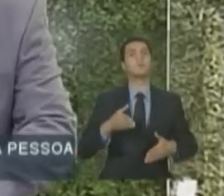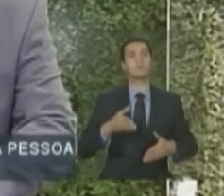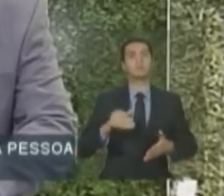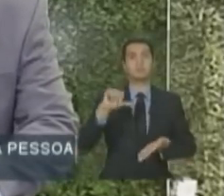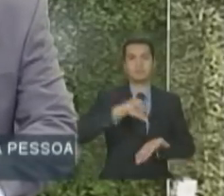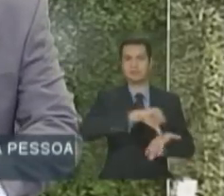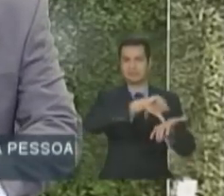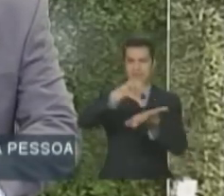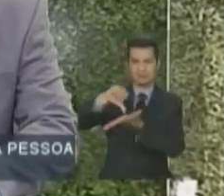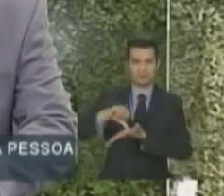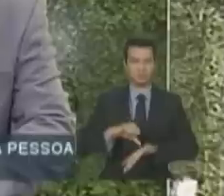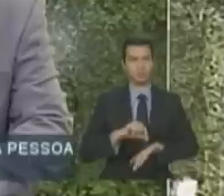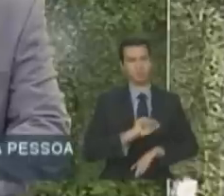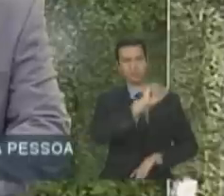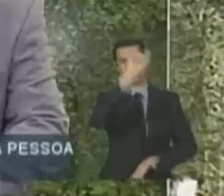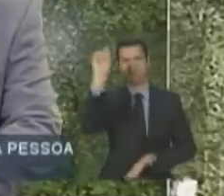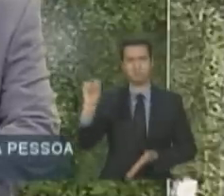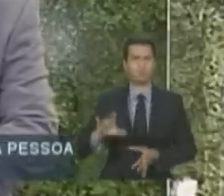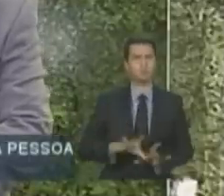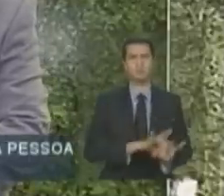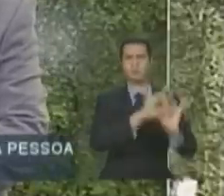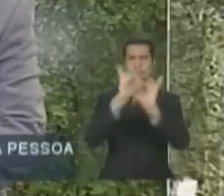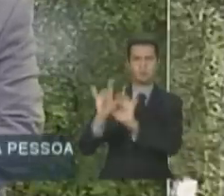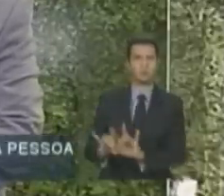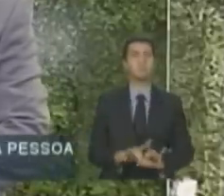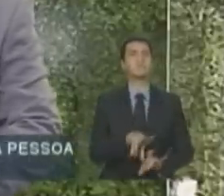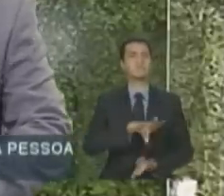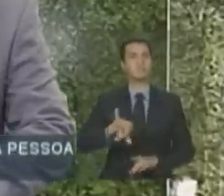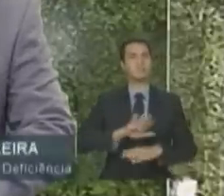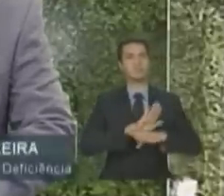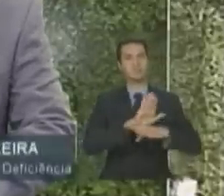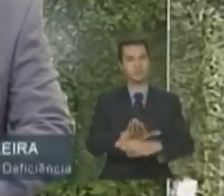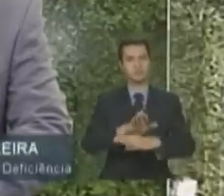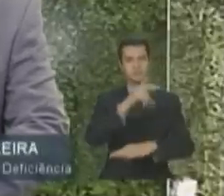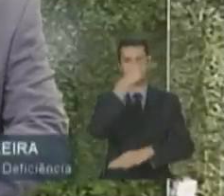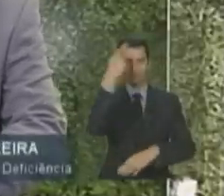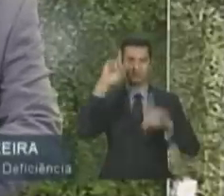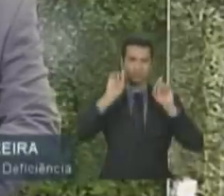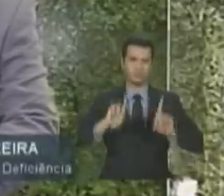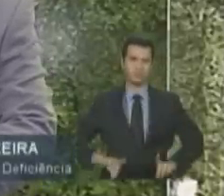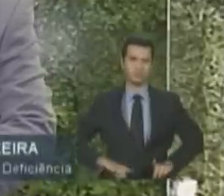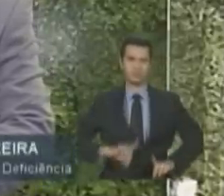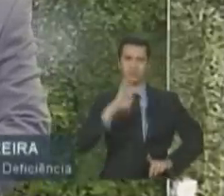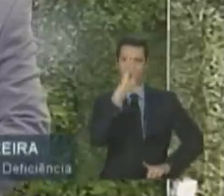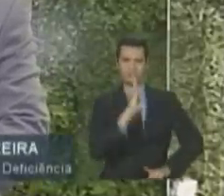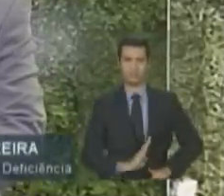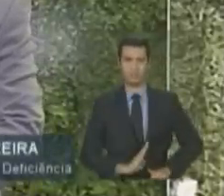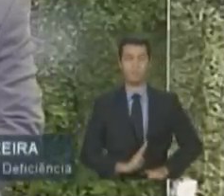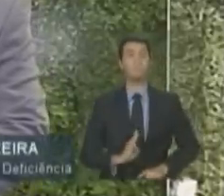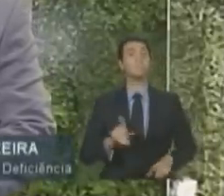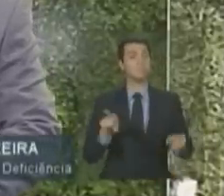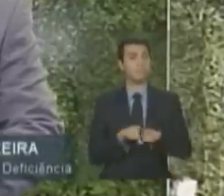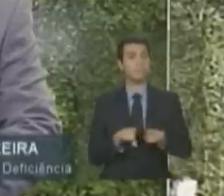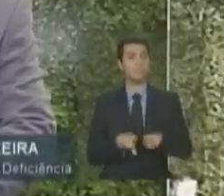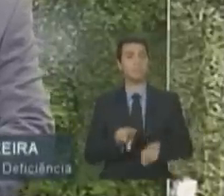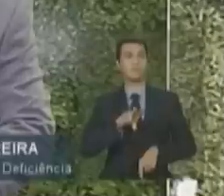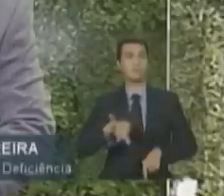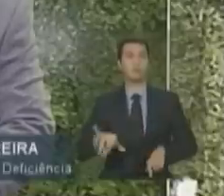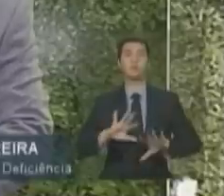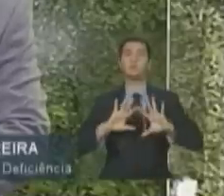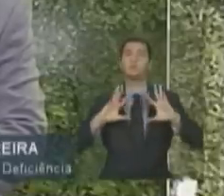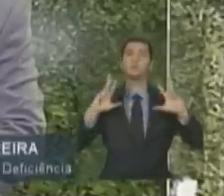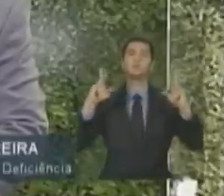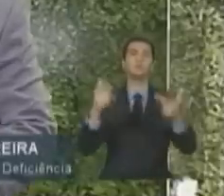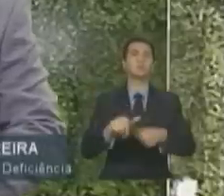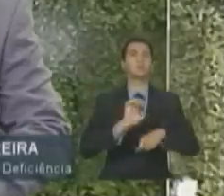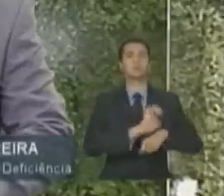na vida das pessoas com deficiência no Brasil. Implantação em todos os estados desses